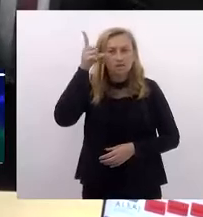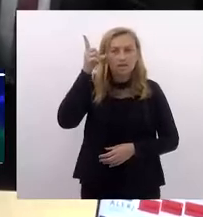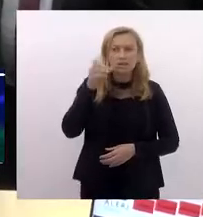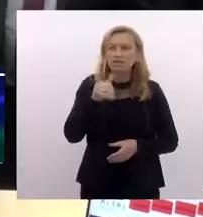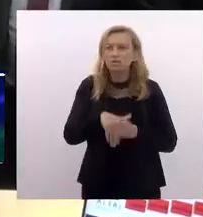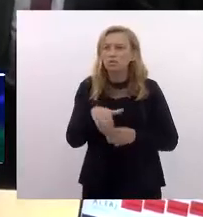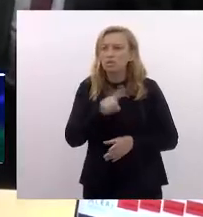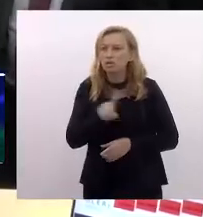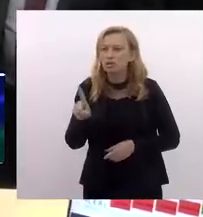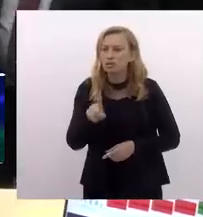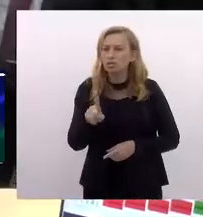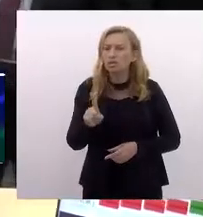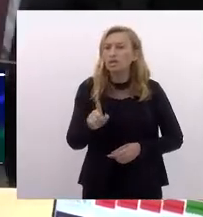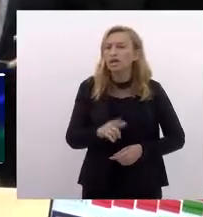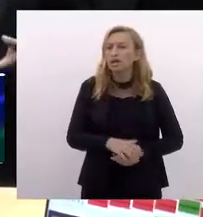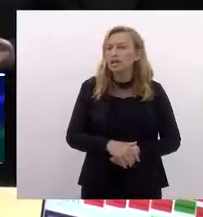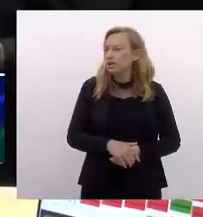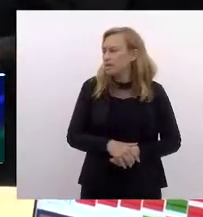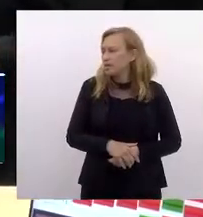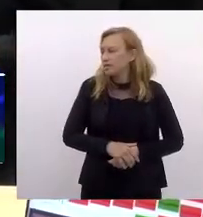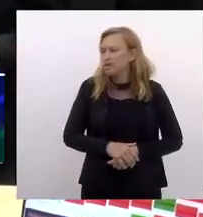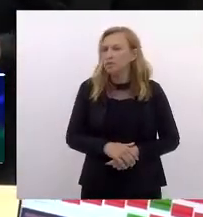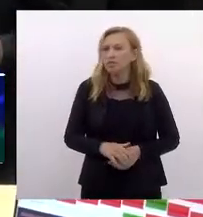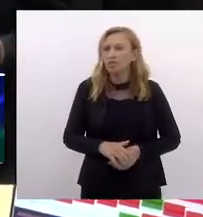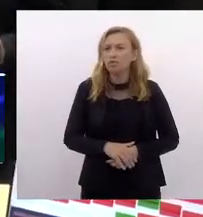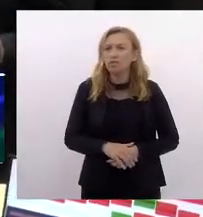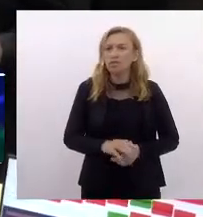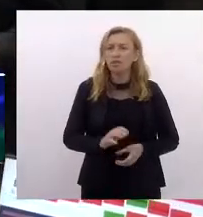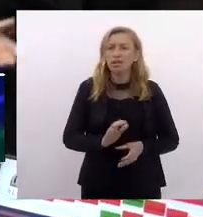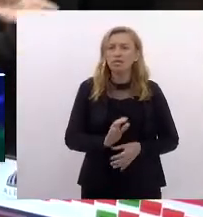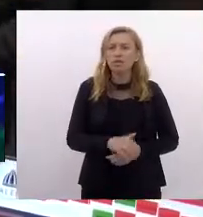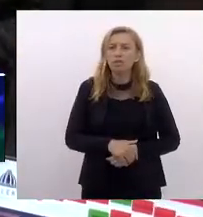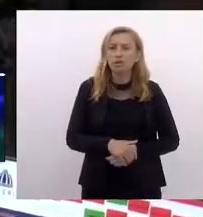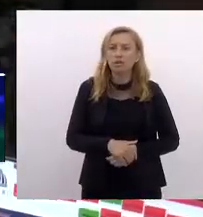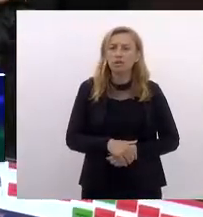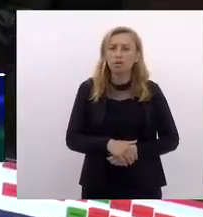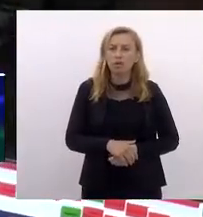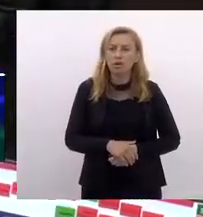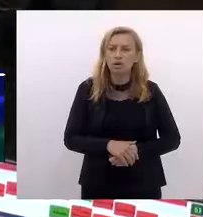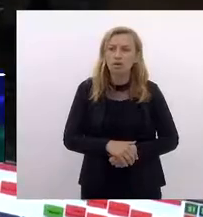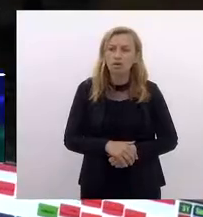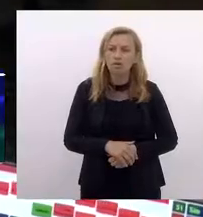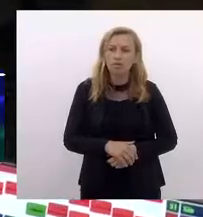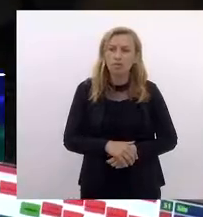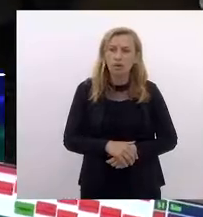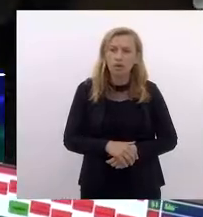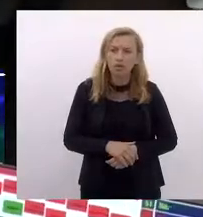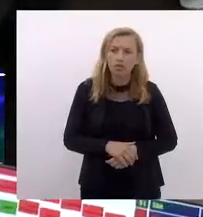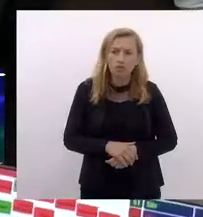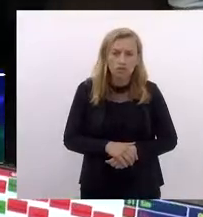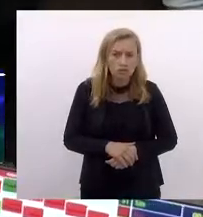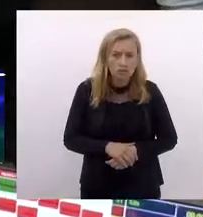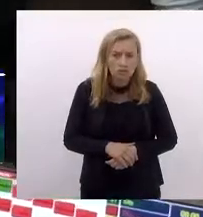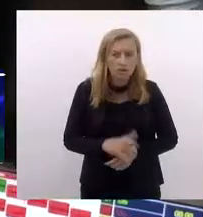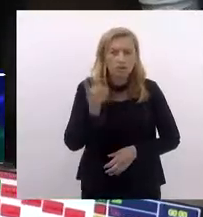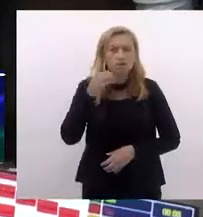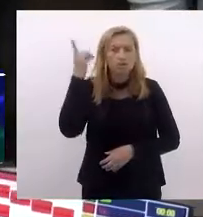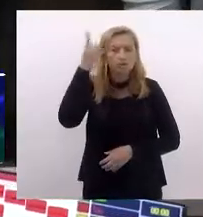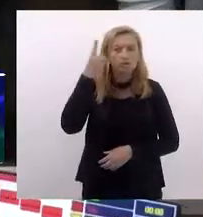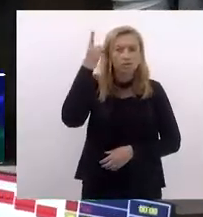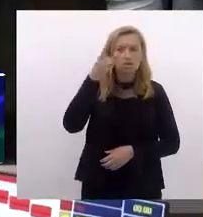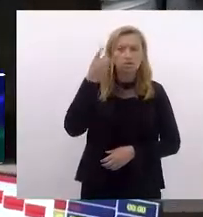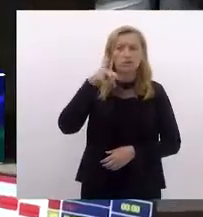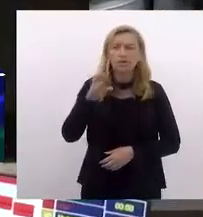tá do Luiz Martins sim Deputado Luiz Paulo não é isso Deputado não Deputado Marcelo